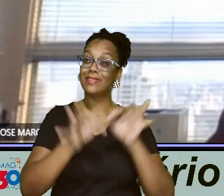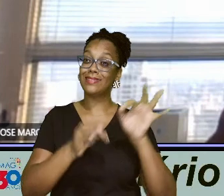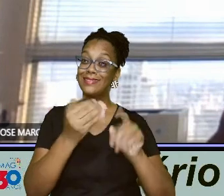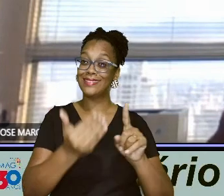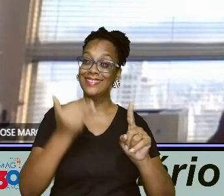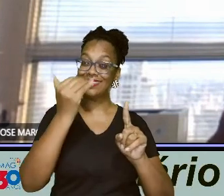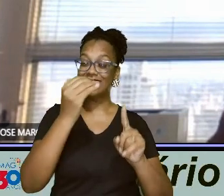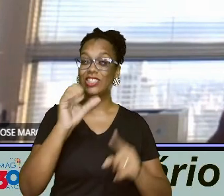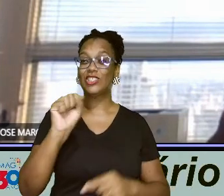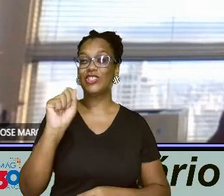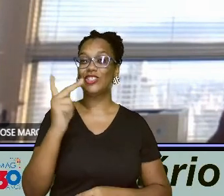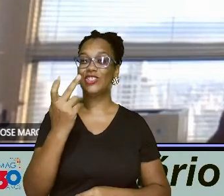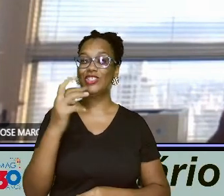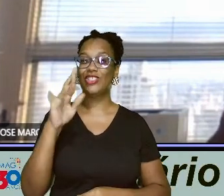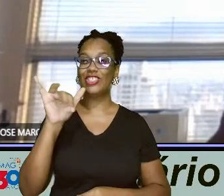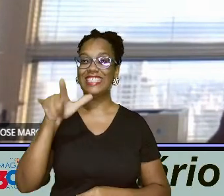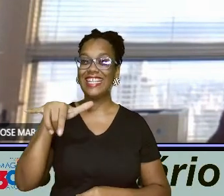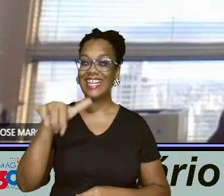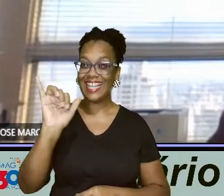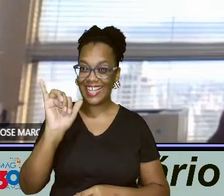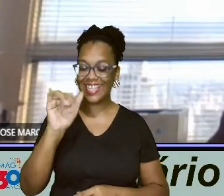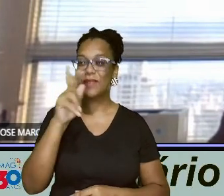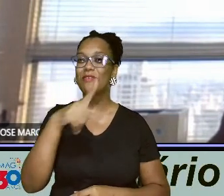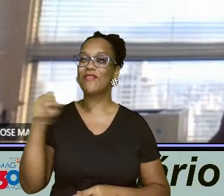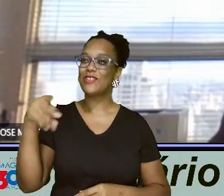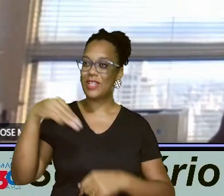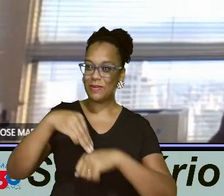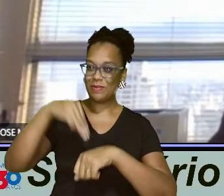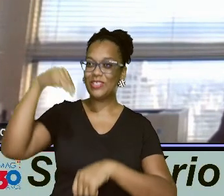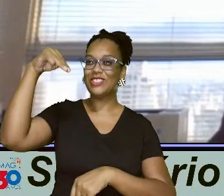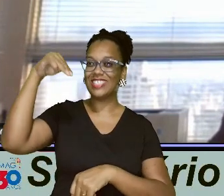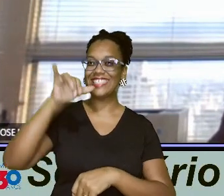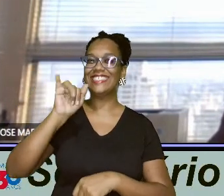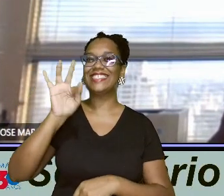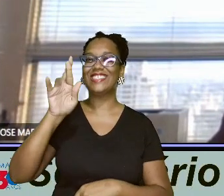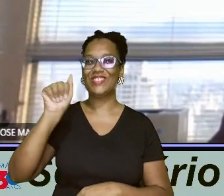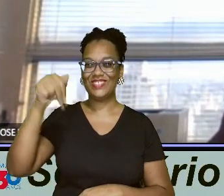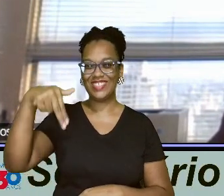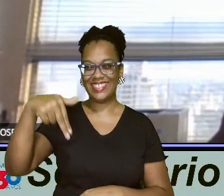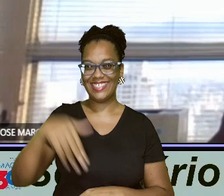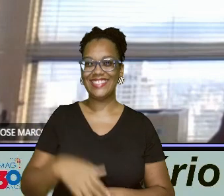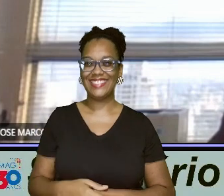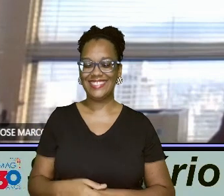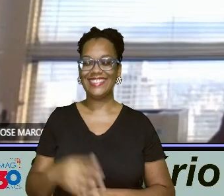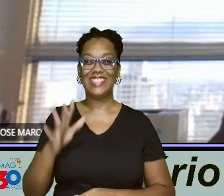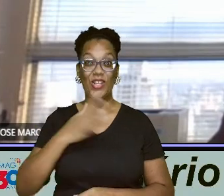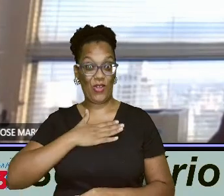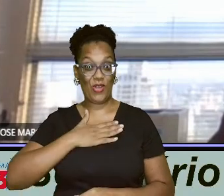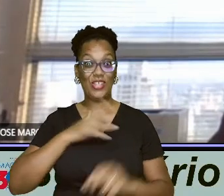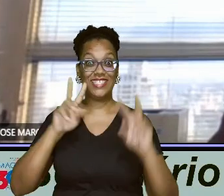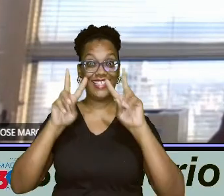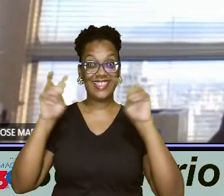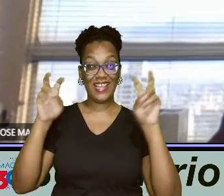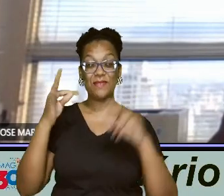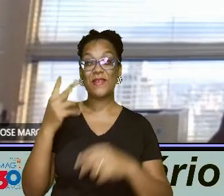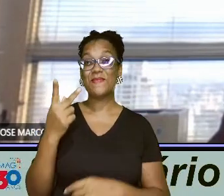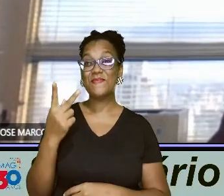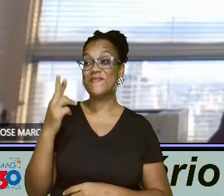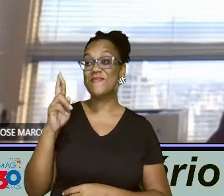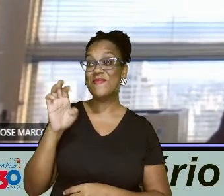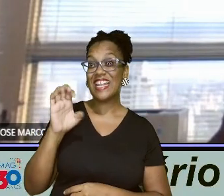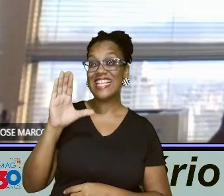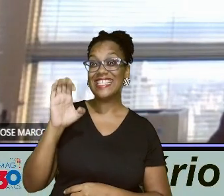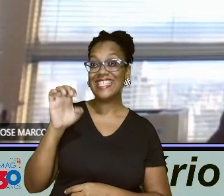professora do mestrado da Infran, gosta do tema do precedente. Eu falei, então, por favor, venha dialogar com esses